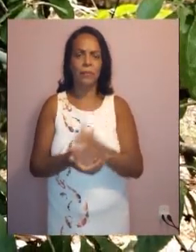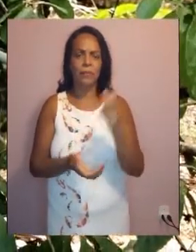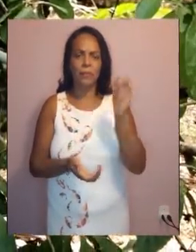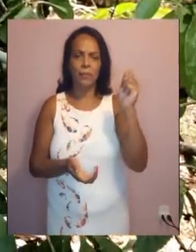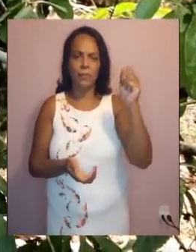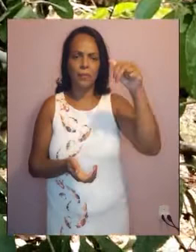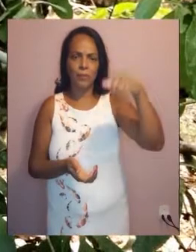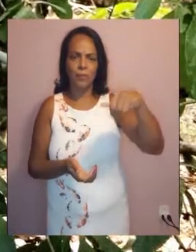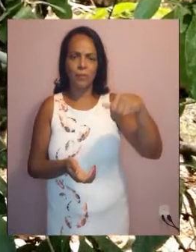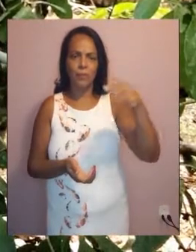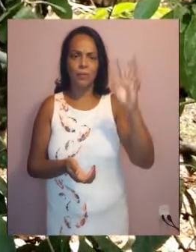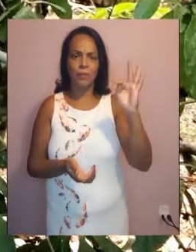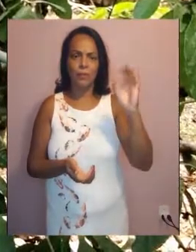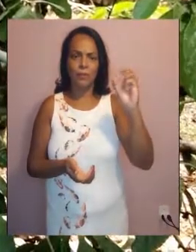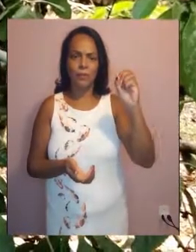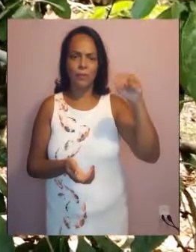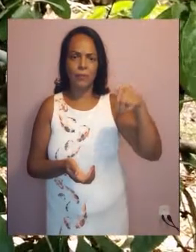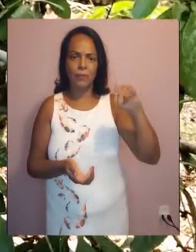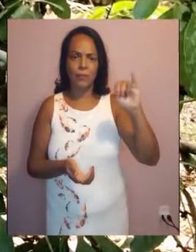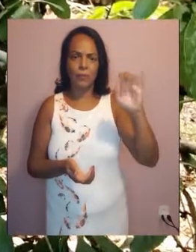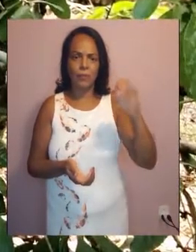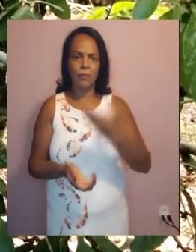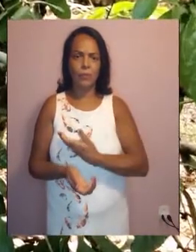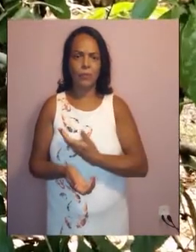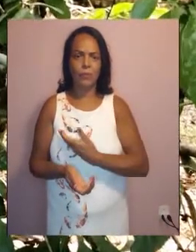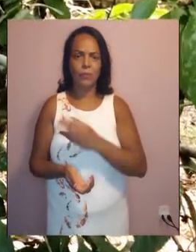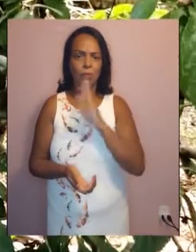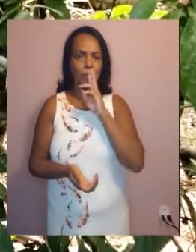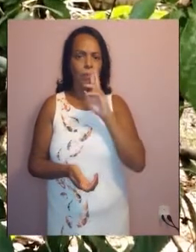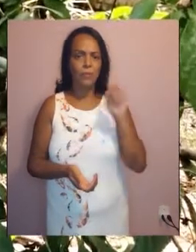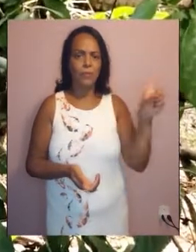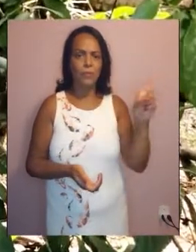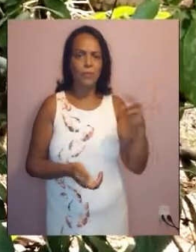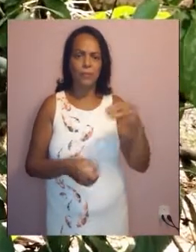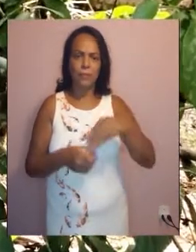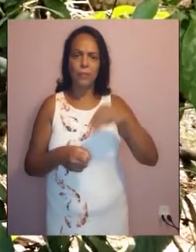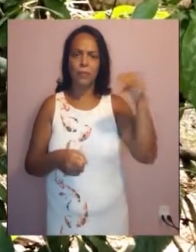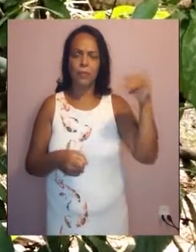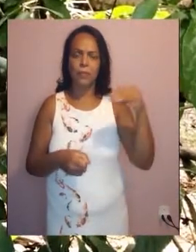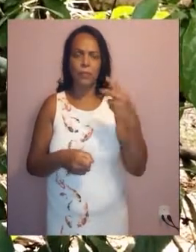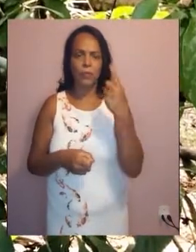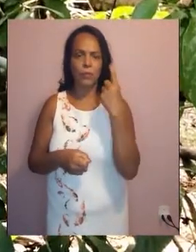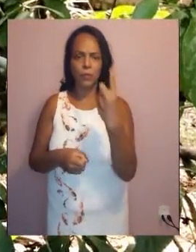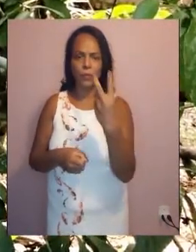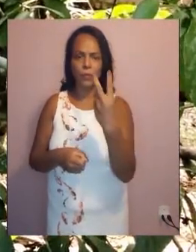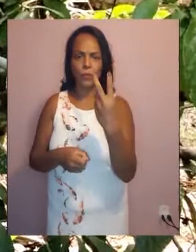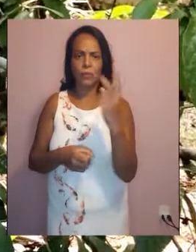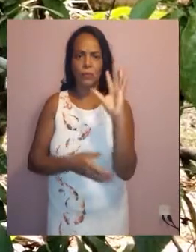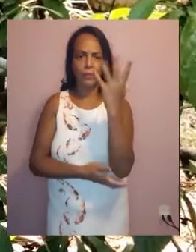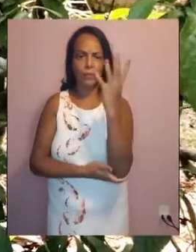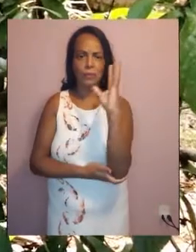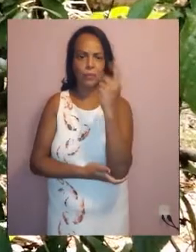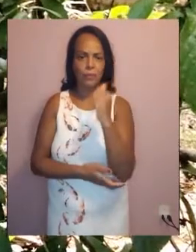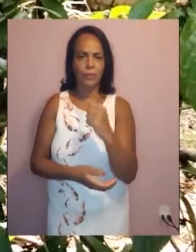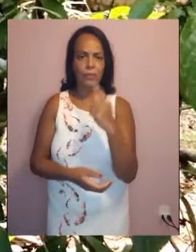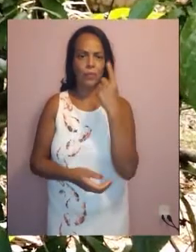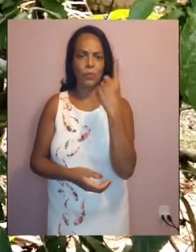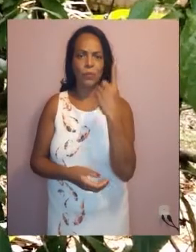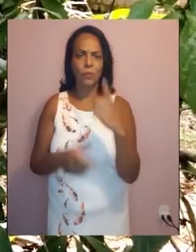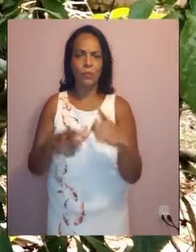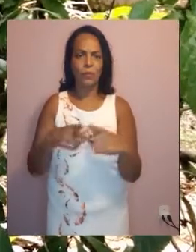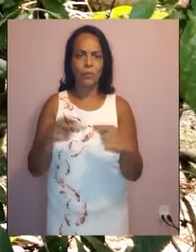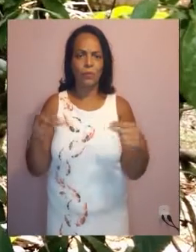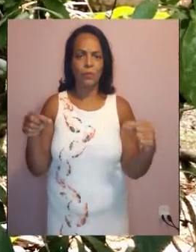cozinha. É assim que eles fazem, né? Aí, e você sabe,